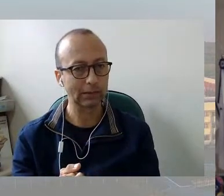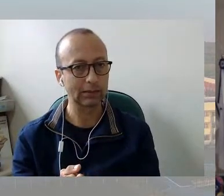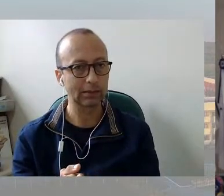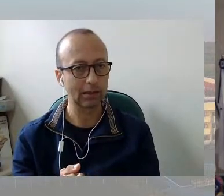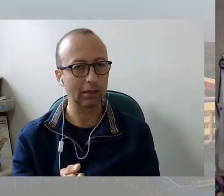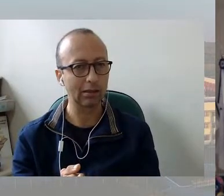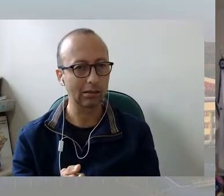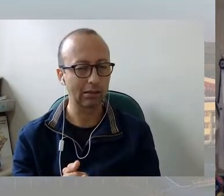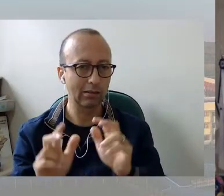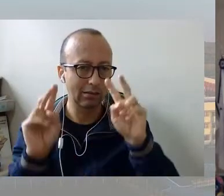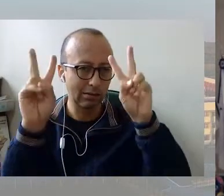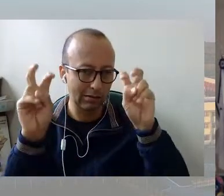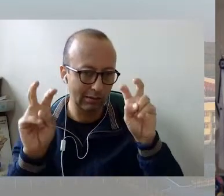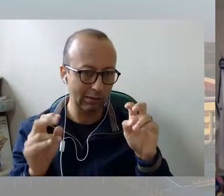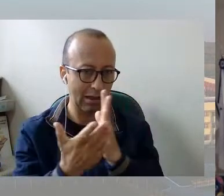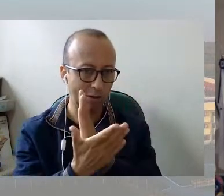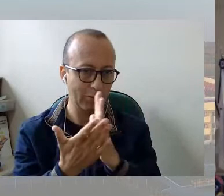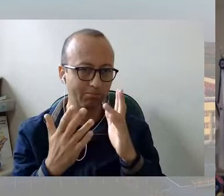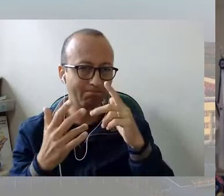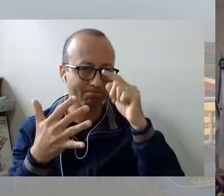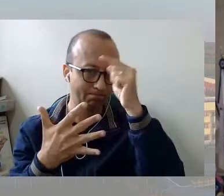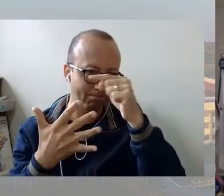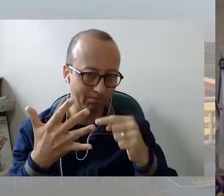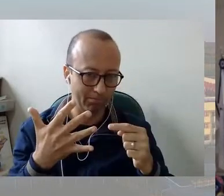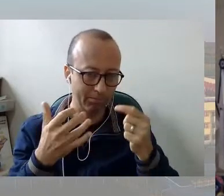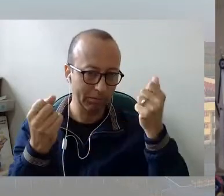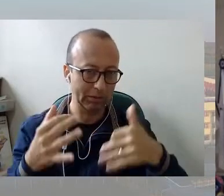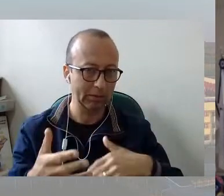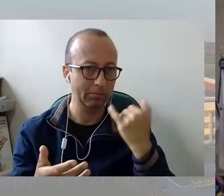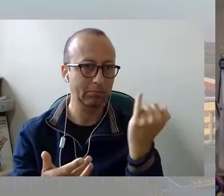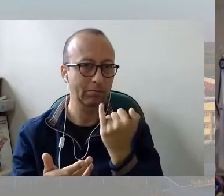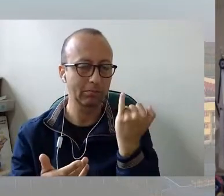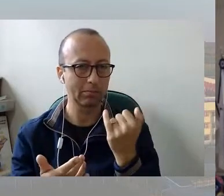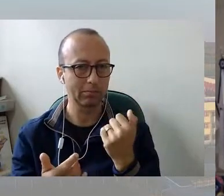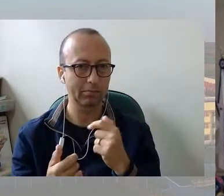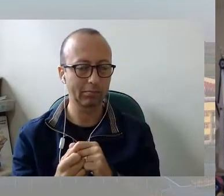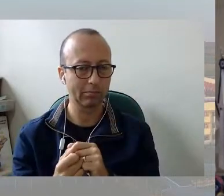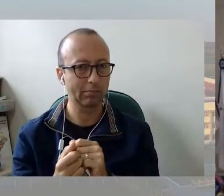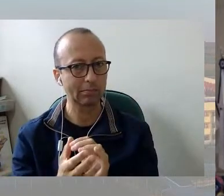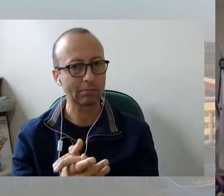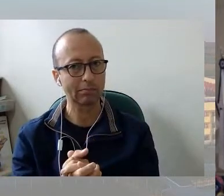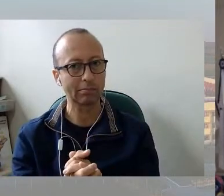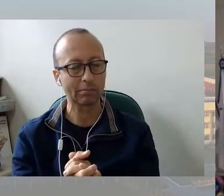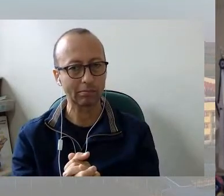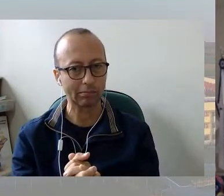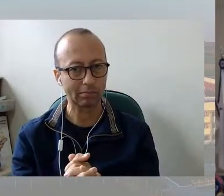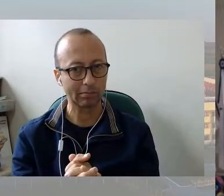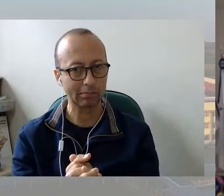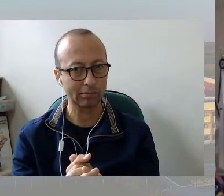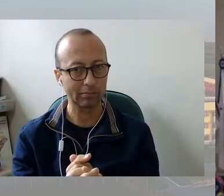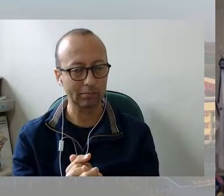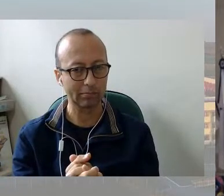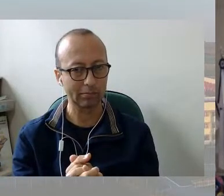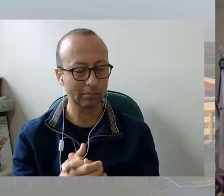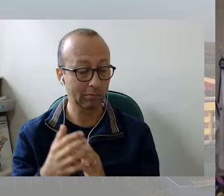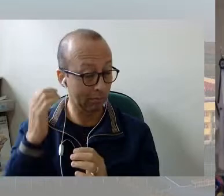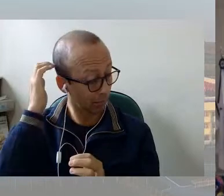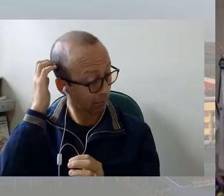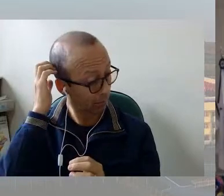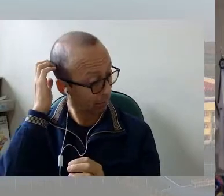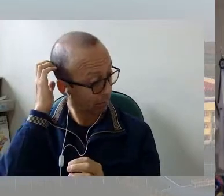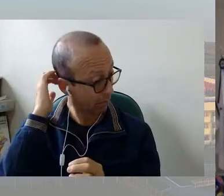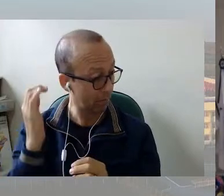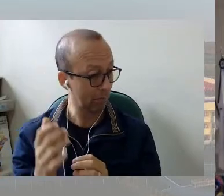gente refletisse sobre elas. A primeira coisa que eu quero falar, né, mais é sobre as